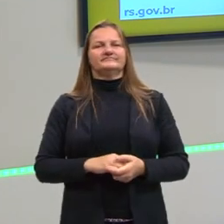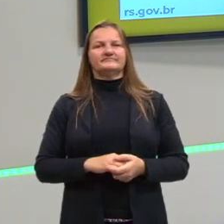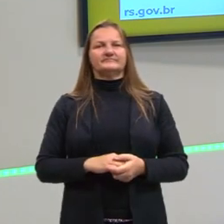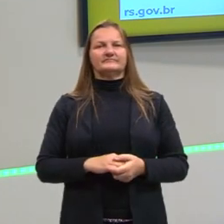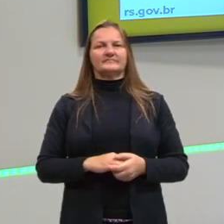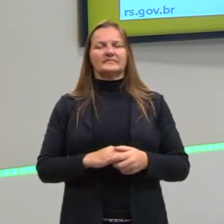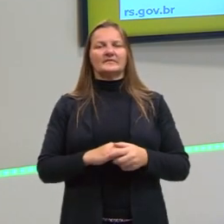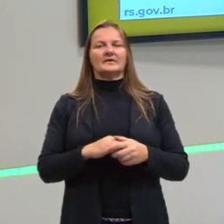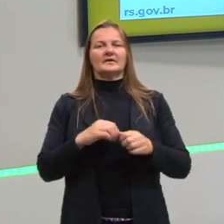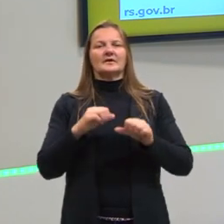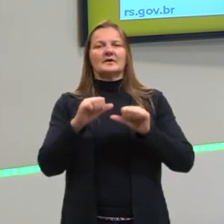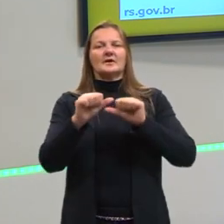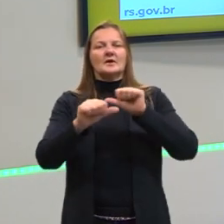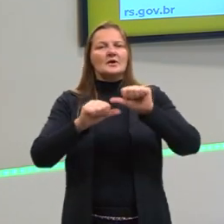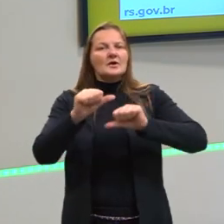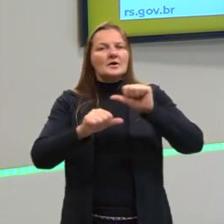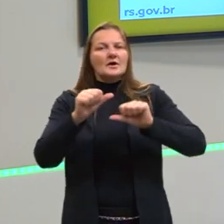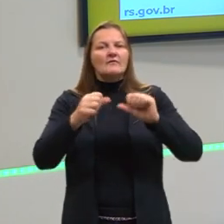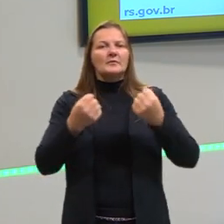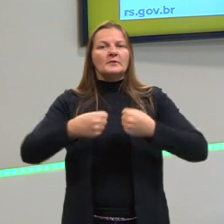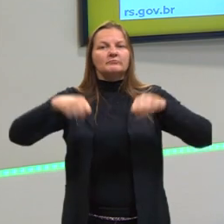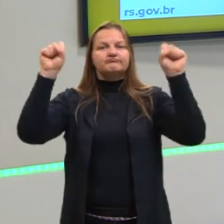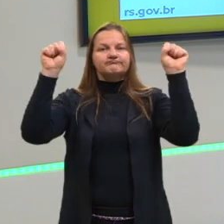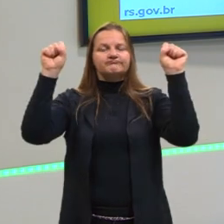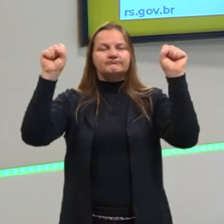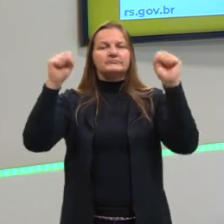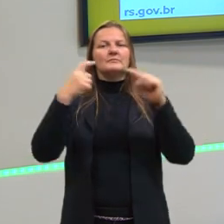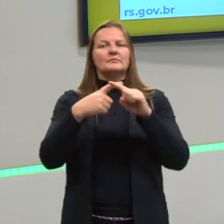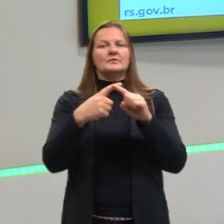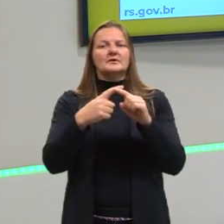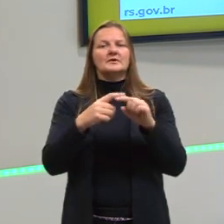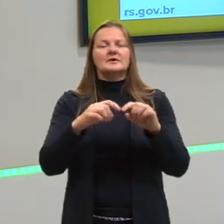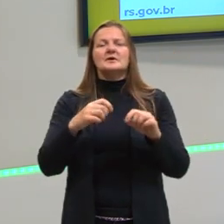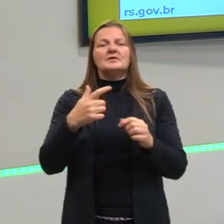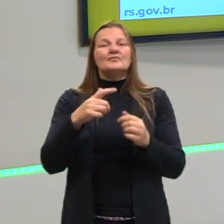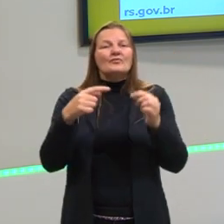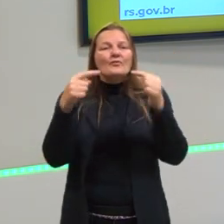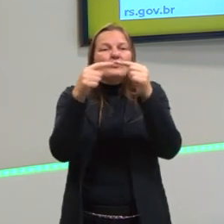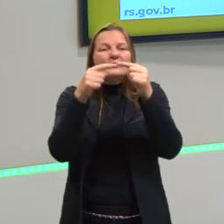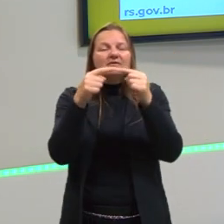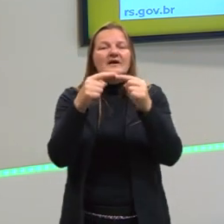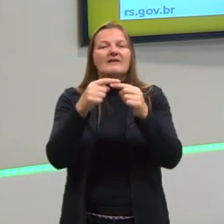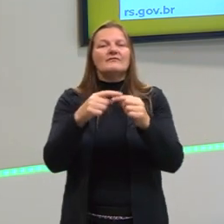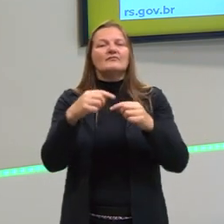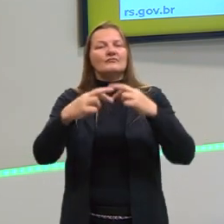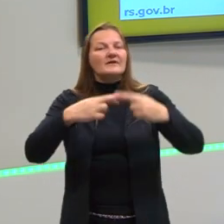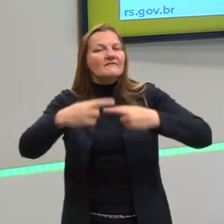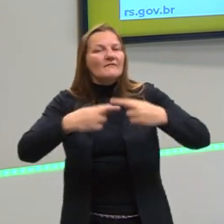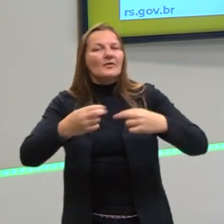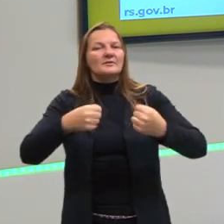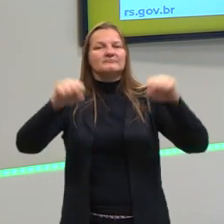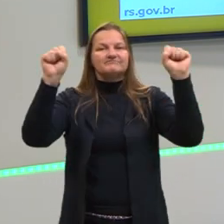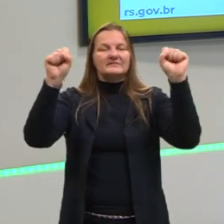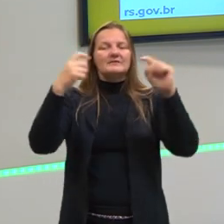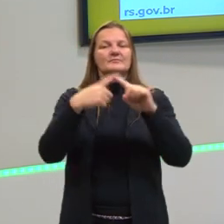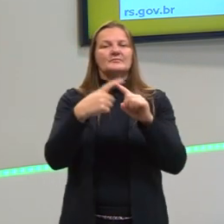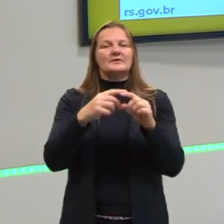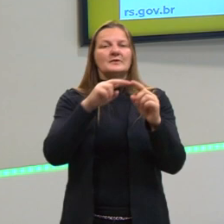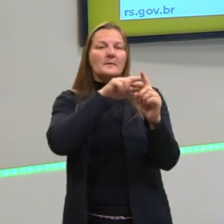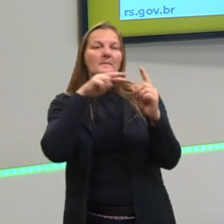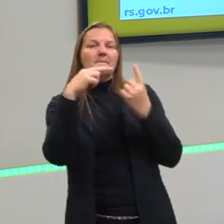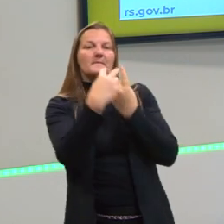reforma protestante foi uma crise que as pessoas não concordavam mais com aquele modelo de religião Então essa é essa é a perspectiva